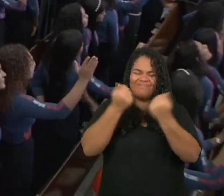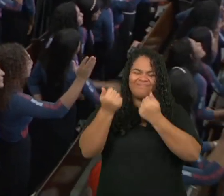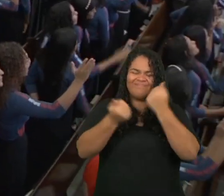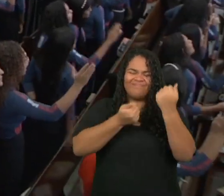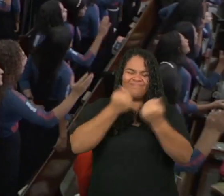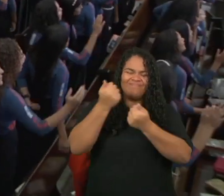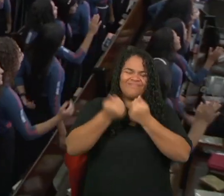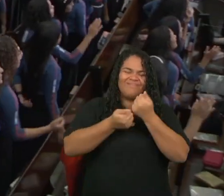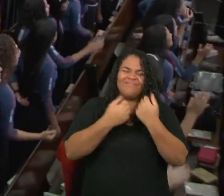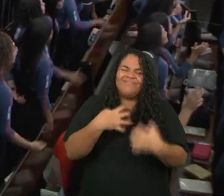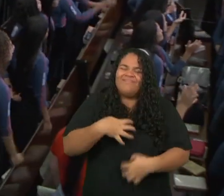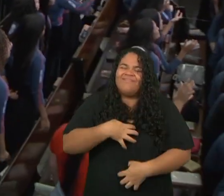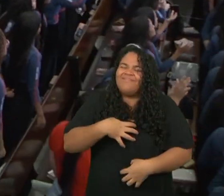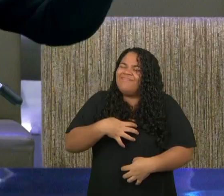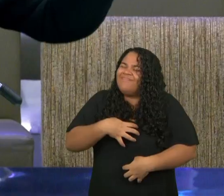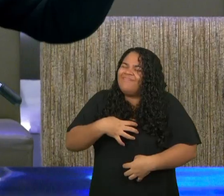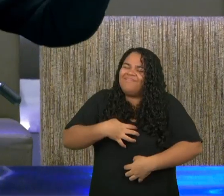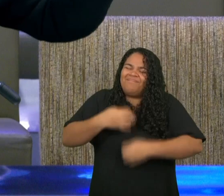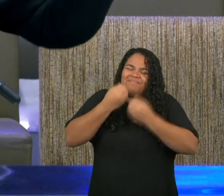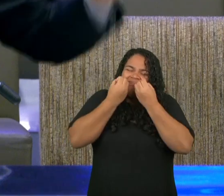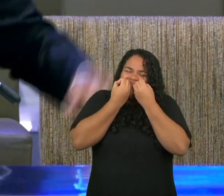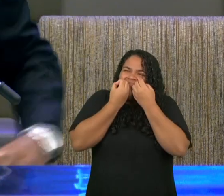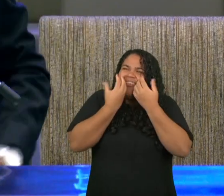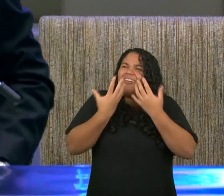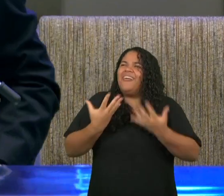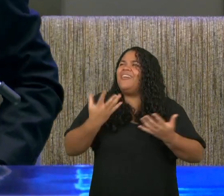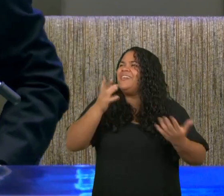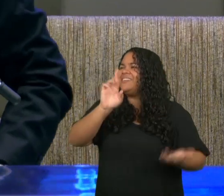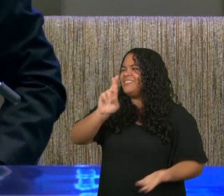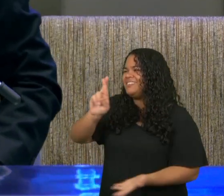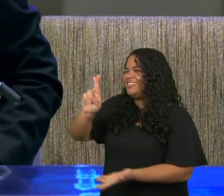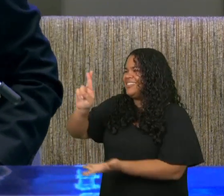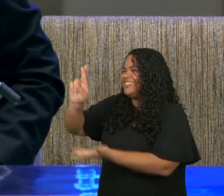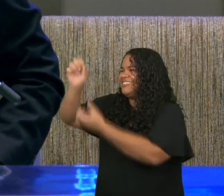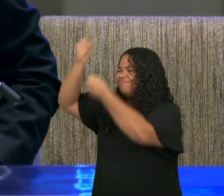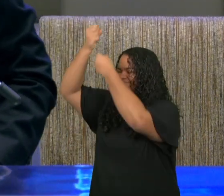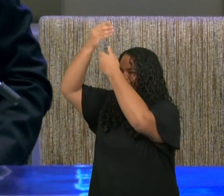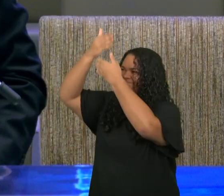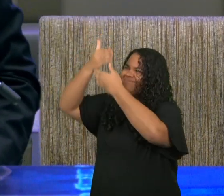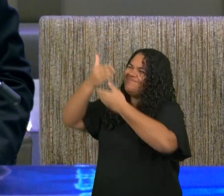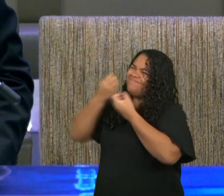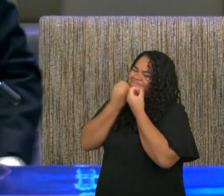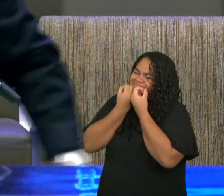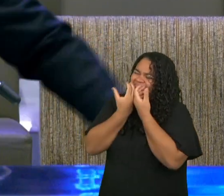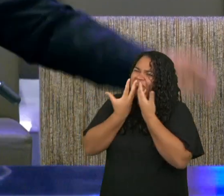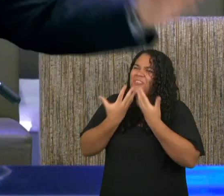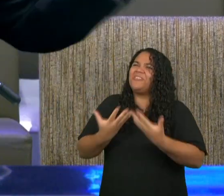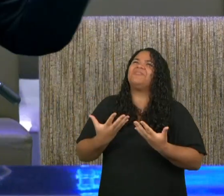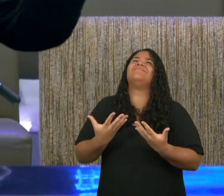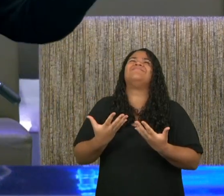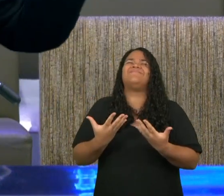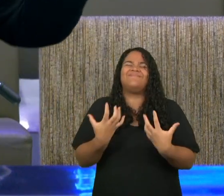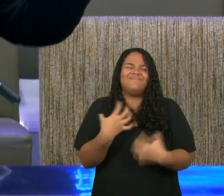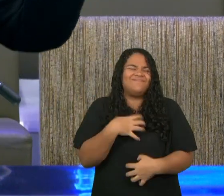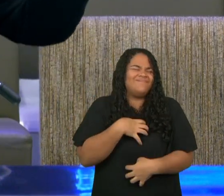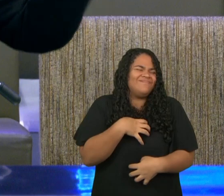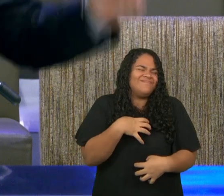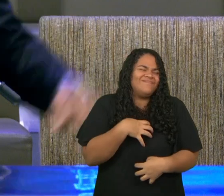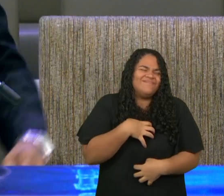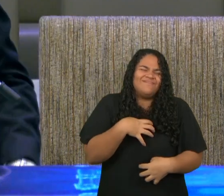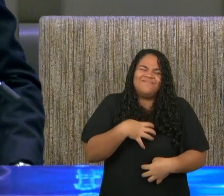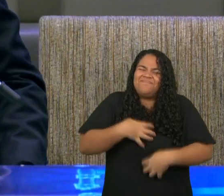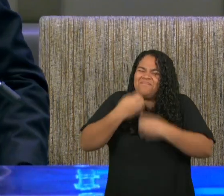Como é bom sentir a presença de Deus. Como é